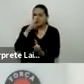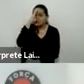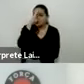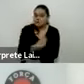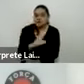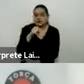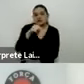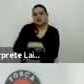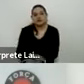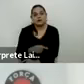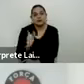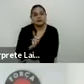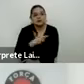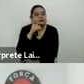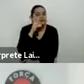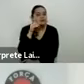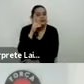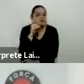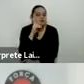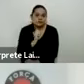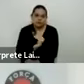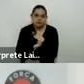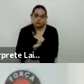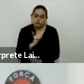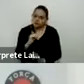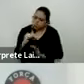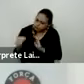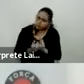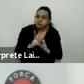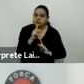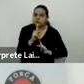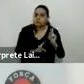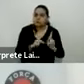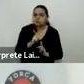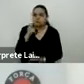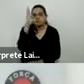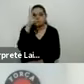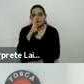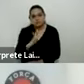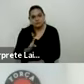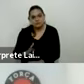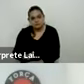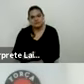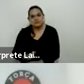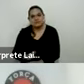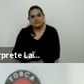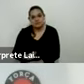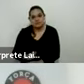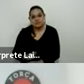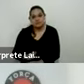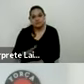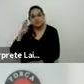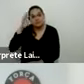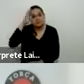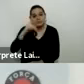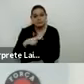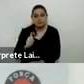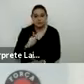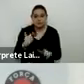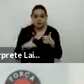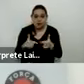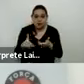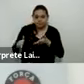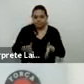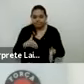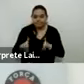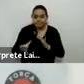dia a dia, de toda a população brasileira, assim como dos trabalhadores no chão de fábrica. Ontem foi enviado para o